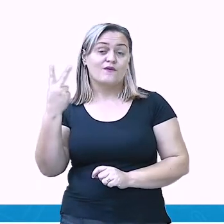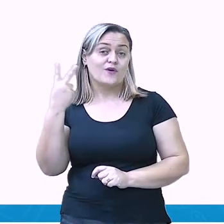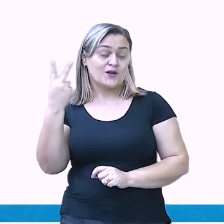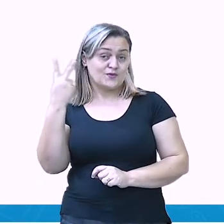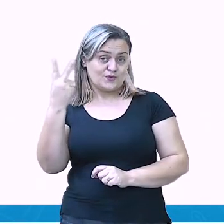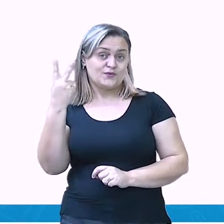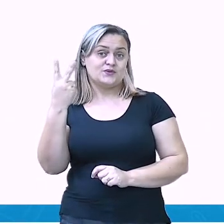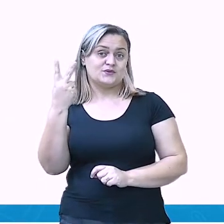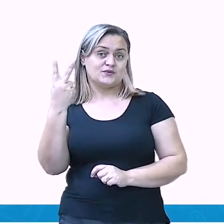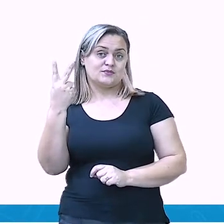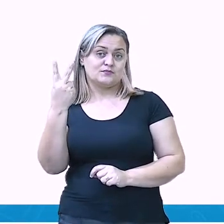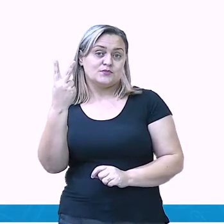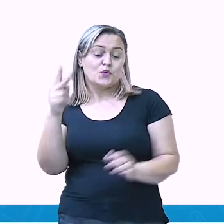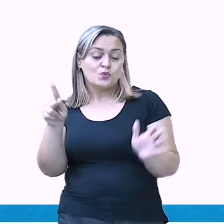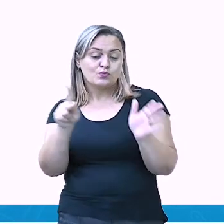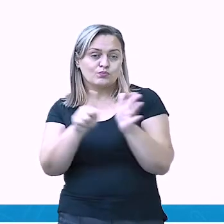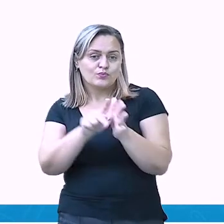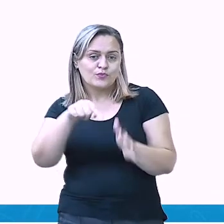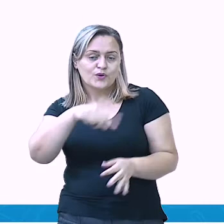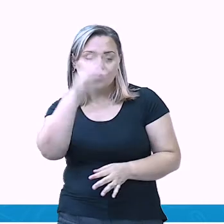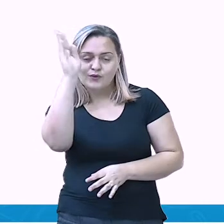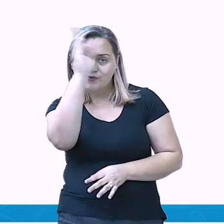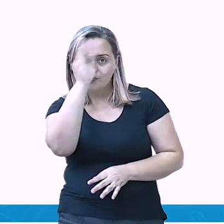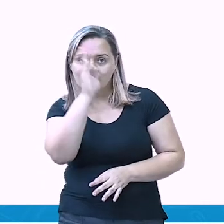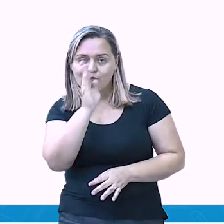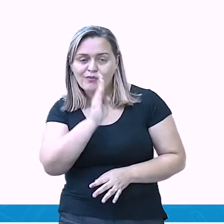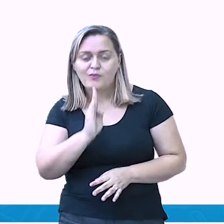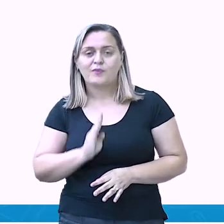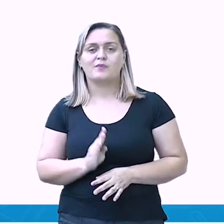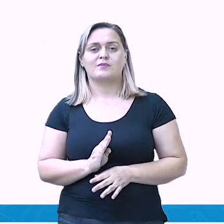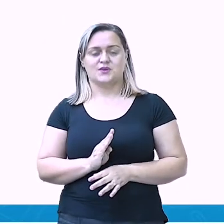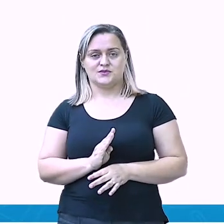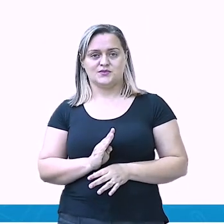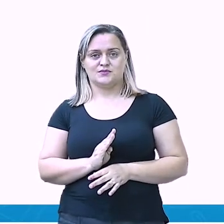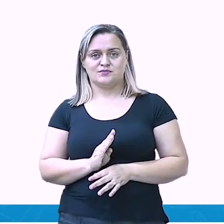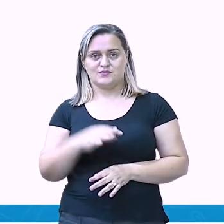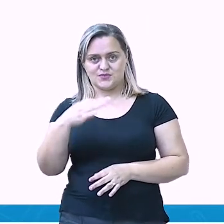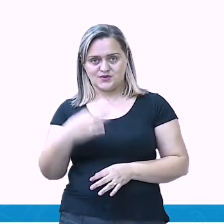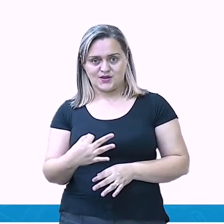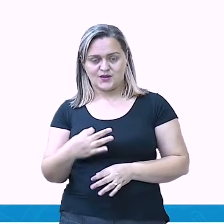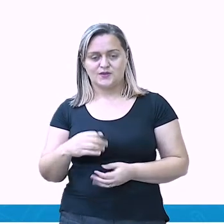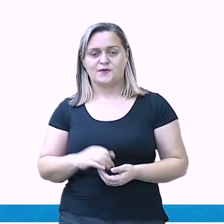mostrando algo sobre a questão econômica.